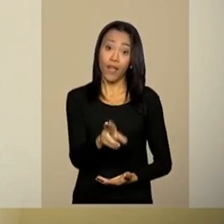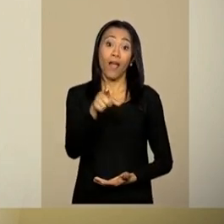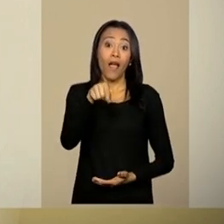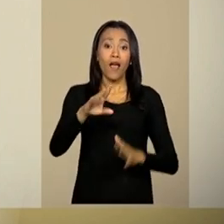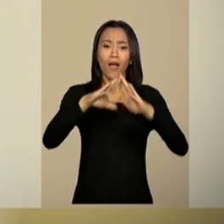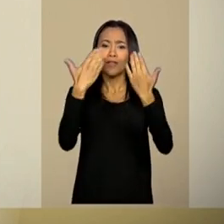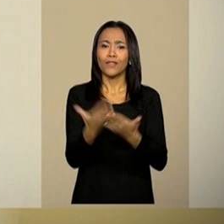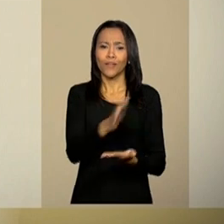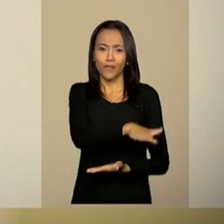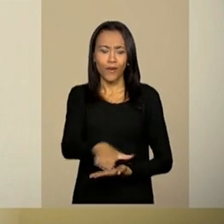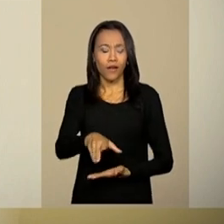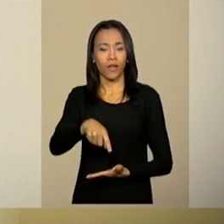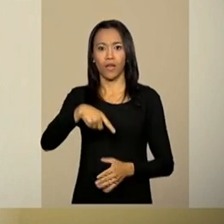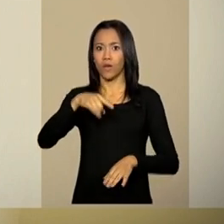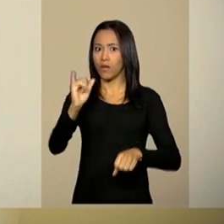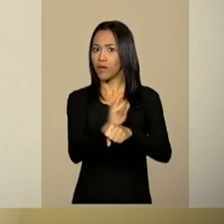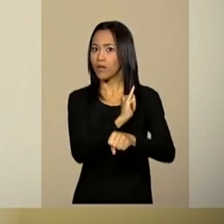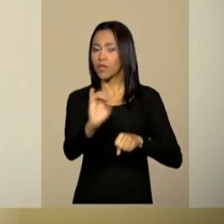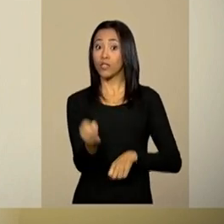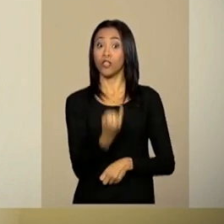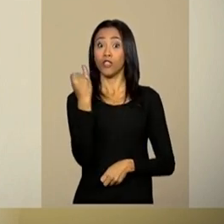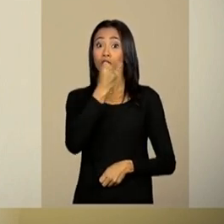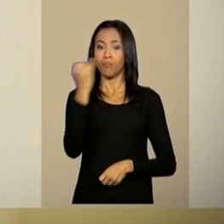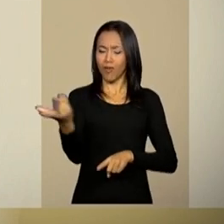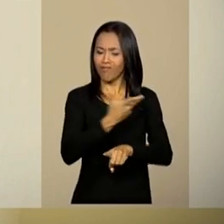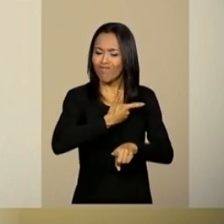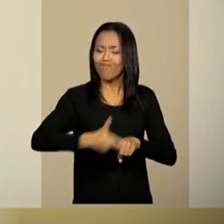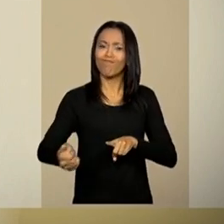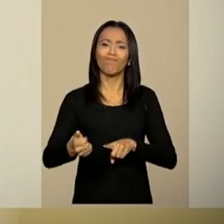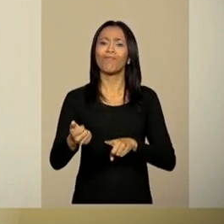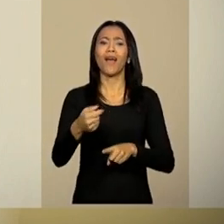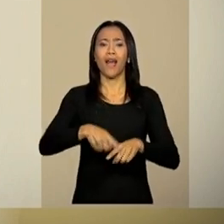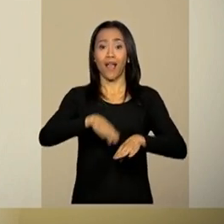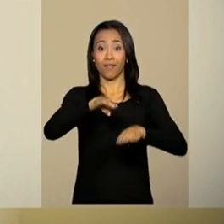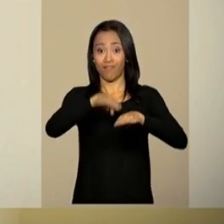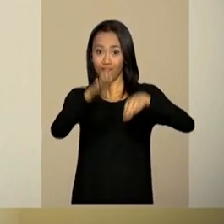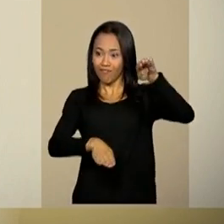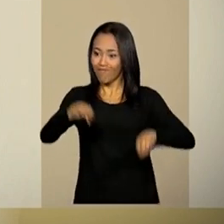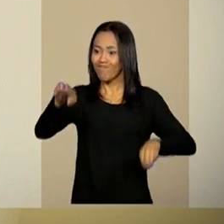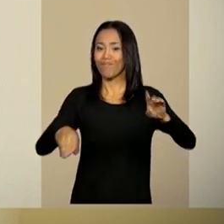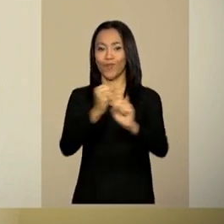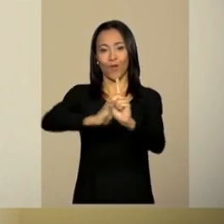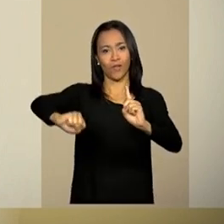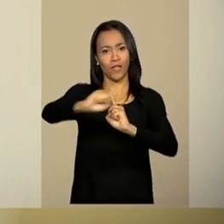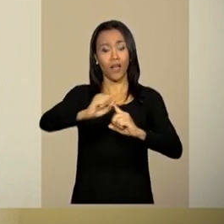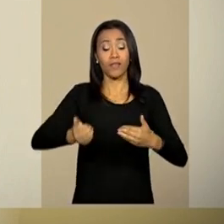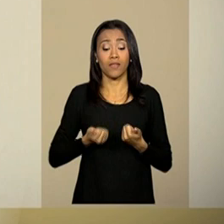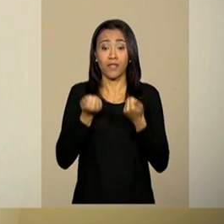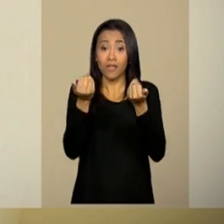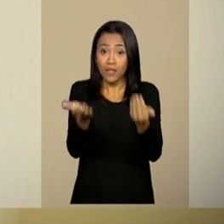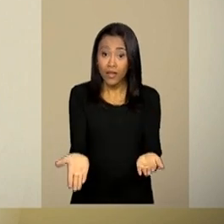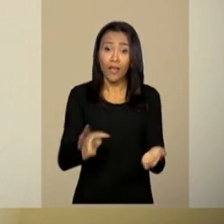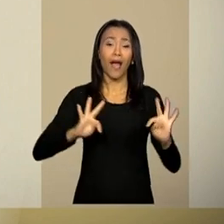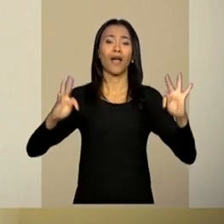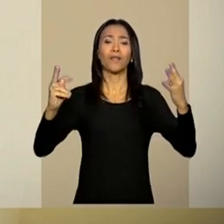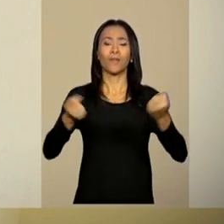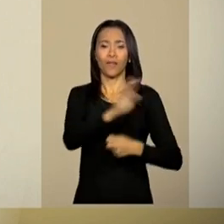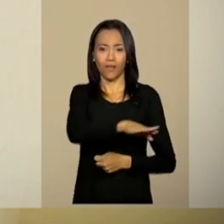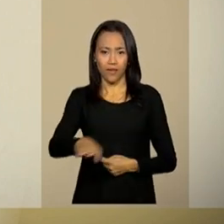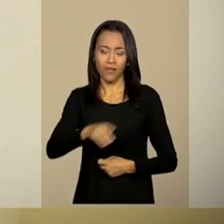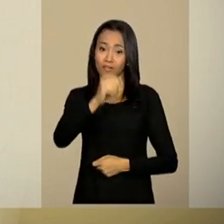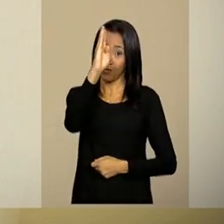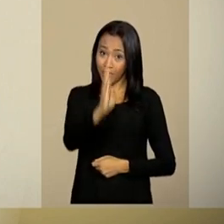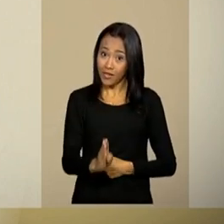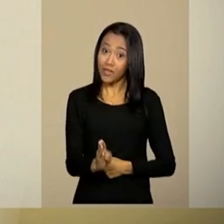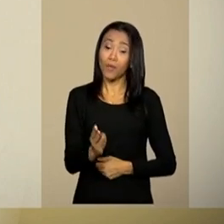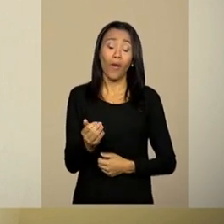instrumento importantíssimo para combater as desigualdades dando a todas as crianças do nosso país as